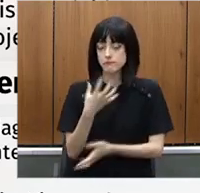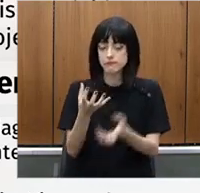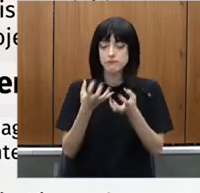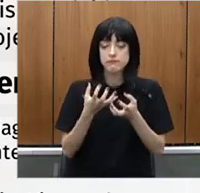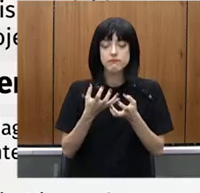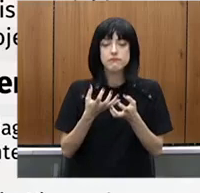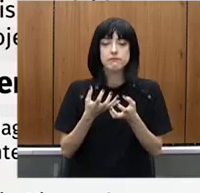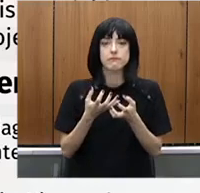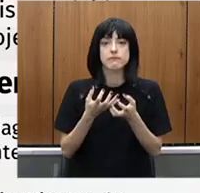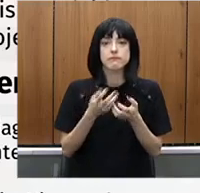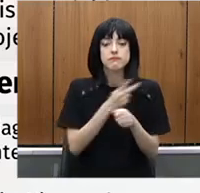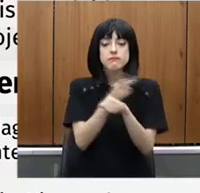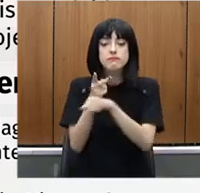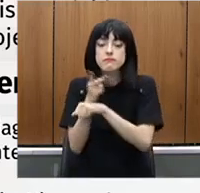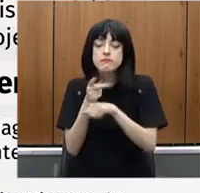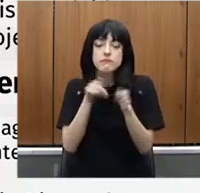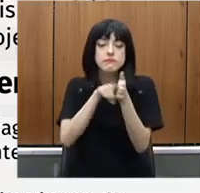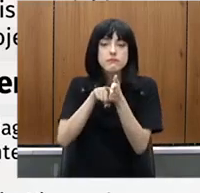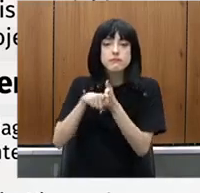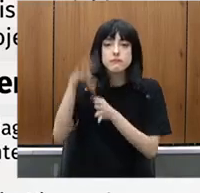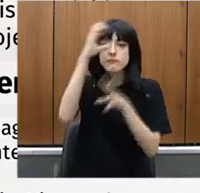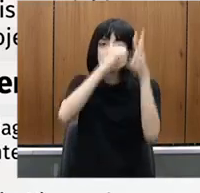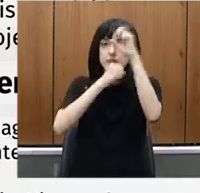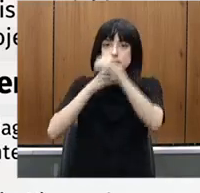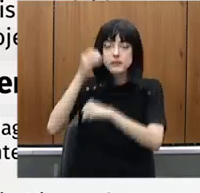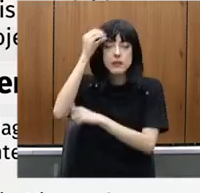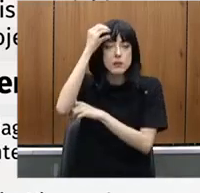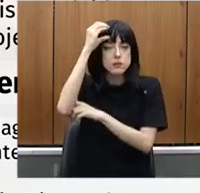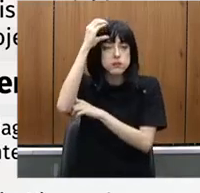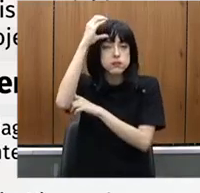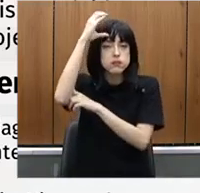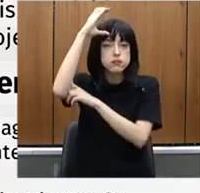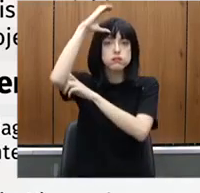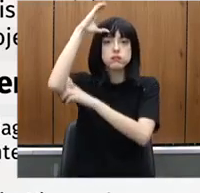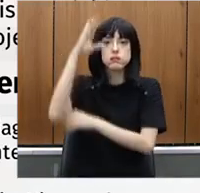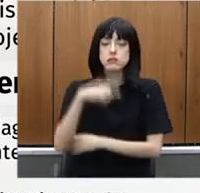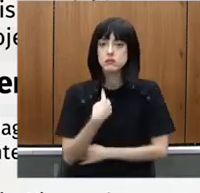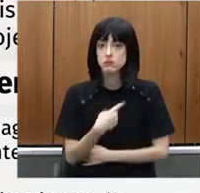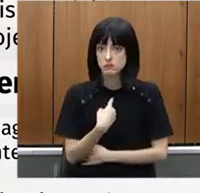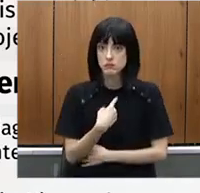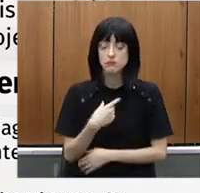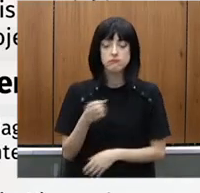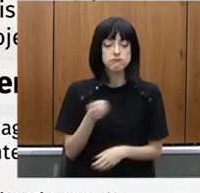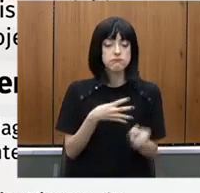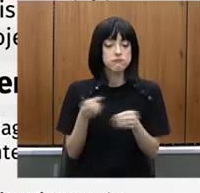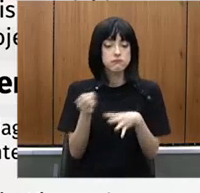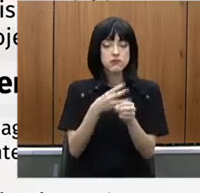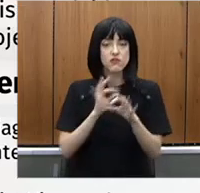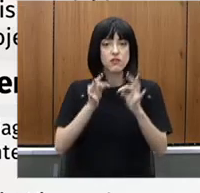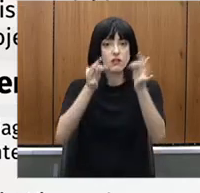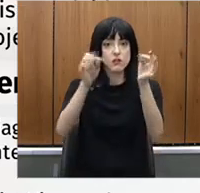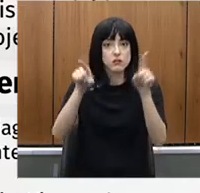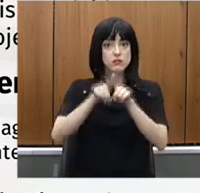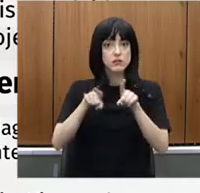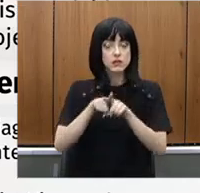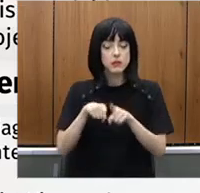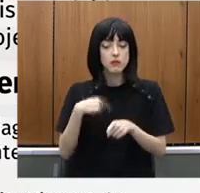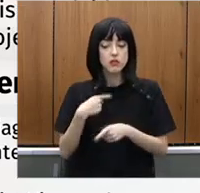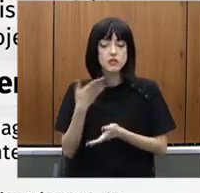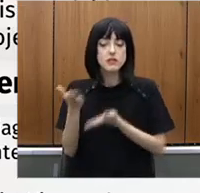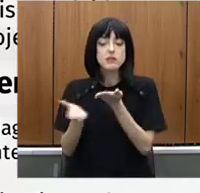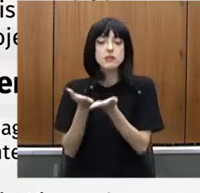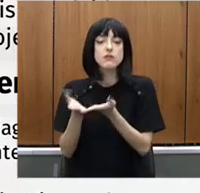buscar aprendizagem e inovação é que seja na tecnologia mas principalmente na parte de serviço né da nossa parte